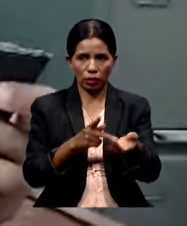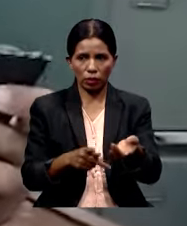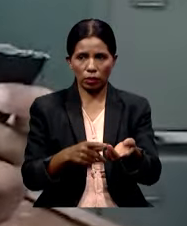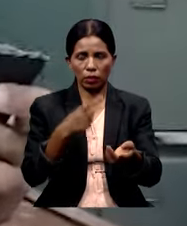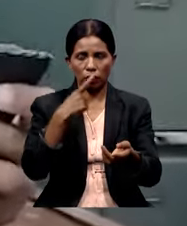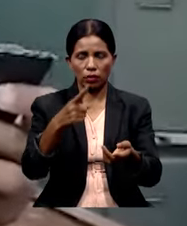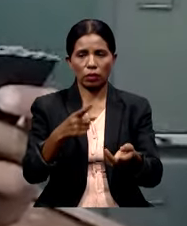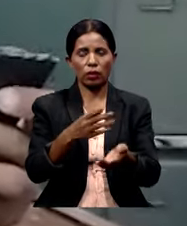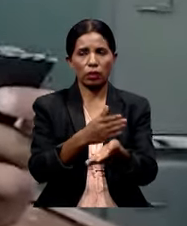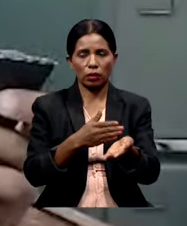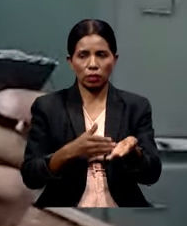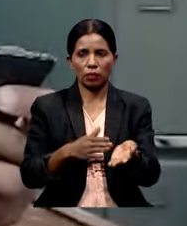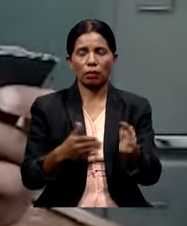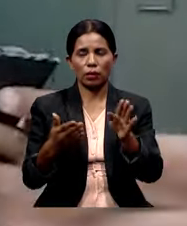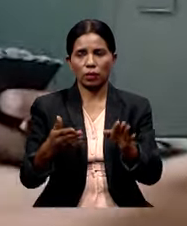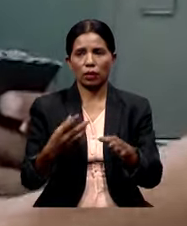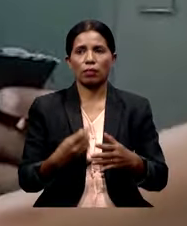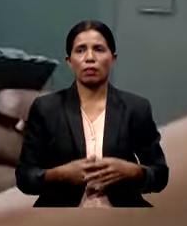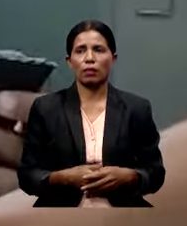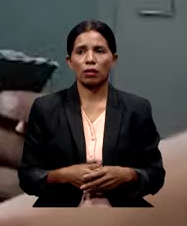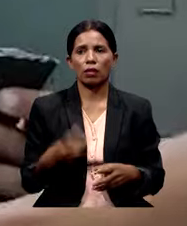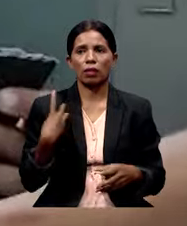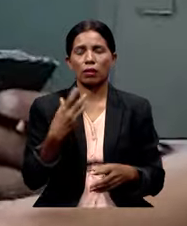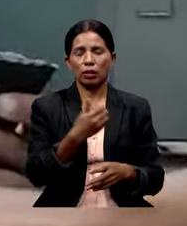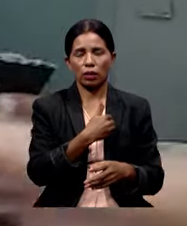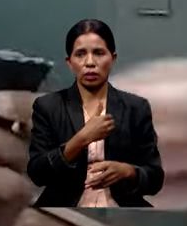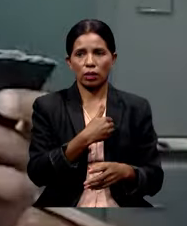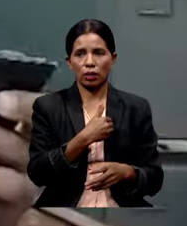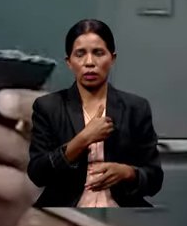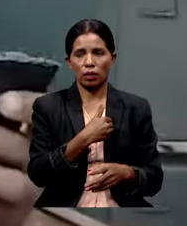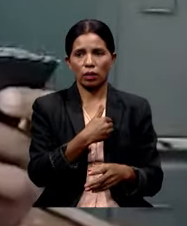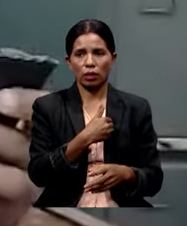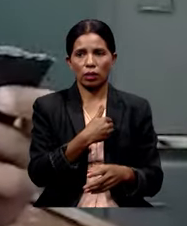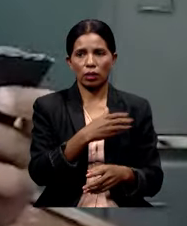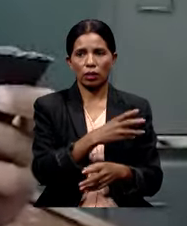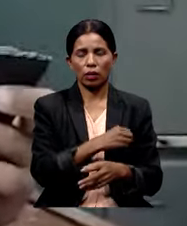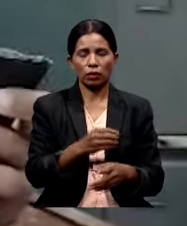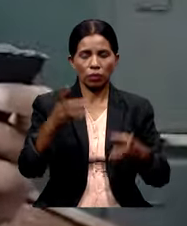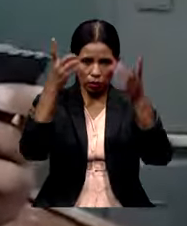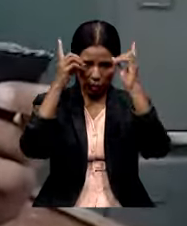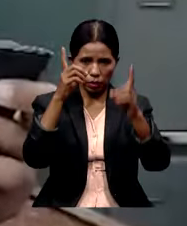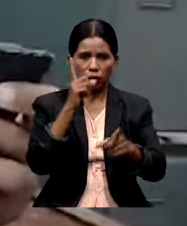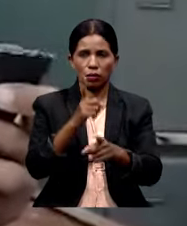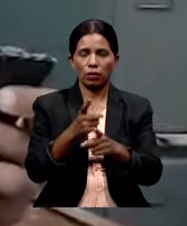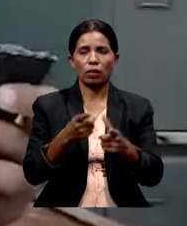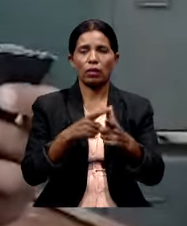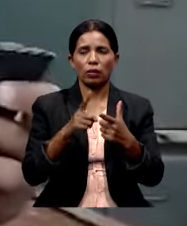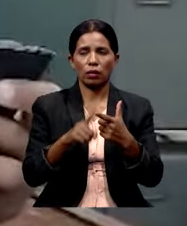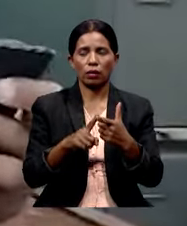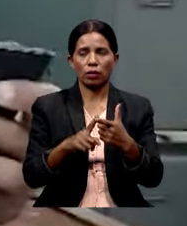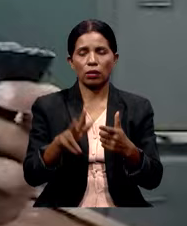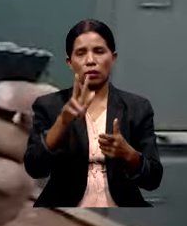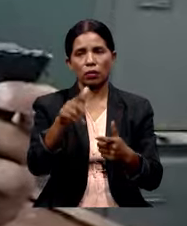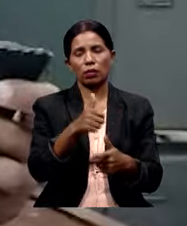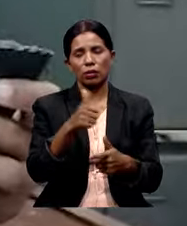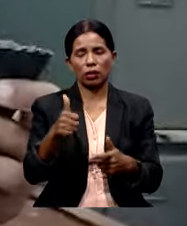cesarene mamate i kausane ita sidak ya diagnostiko definitif i mabe tul sel kune